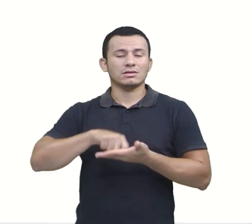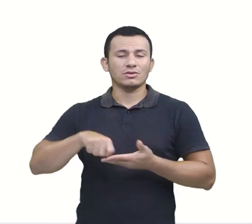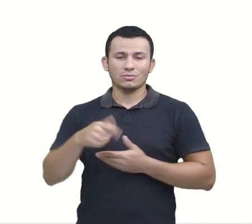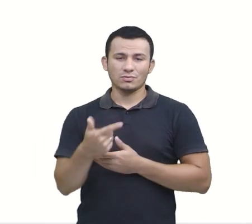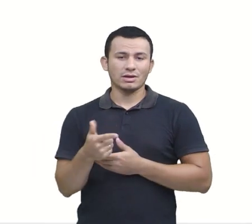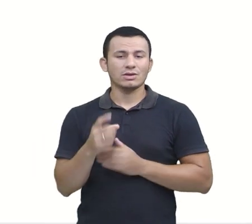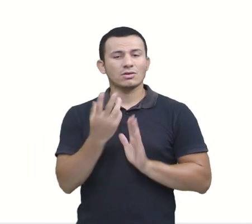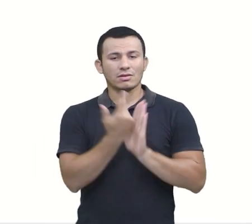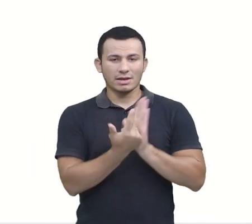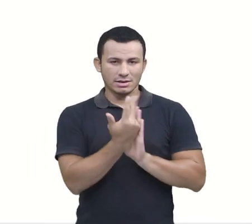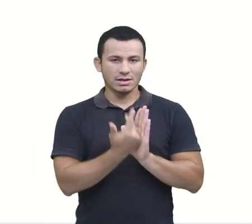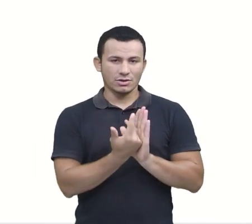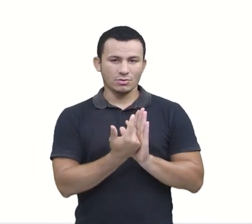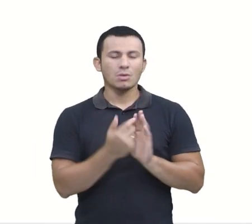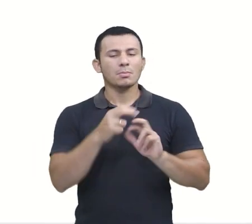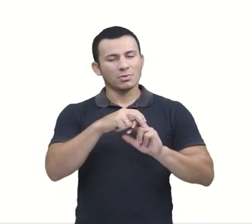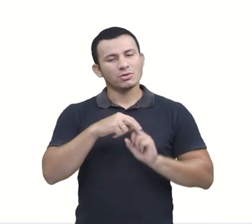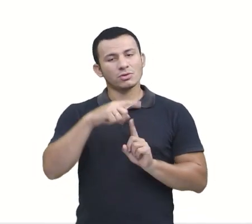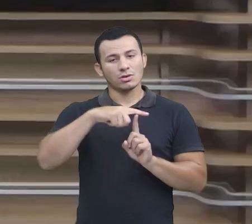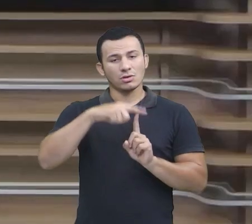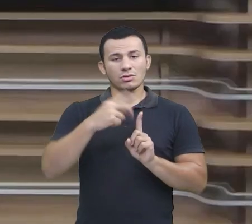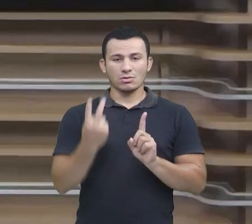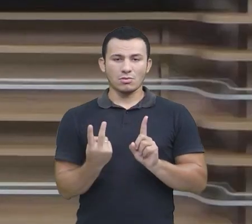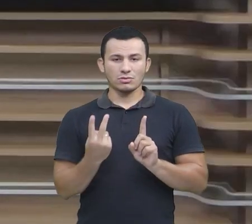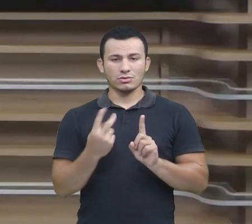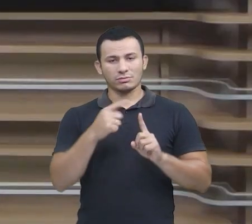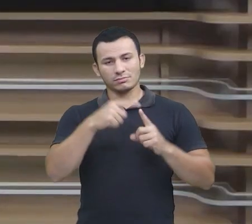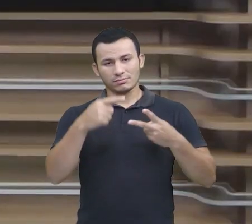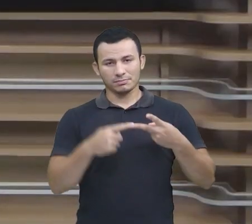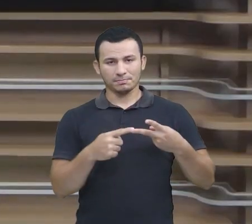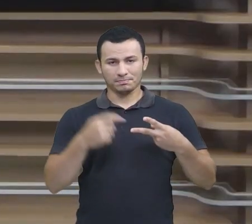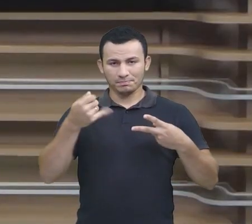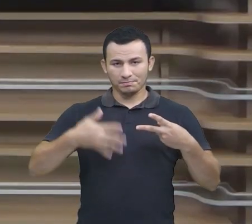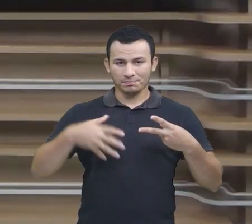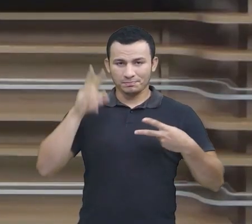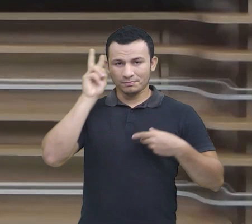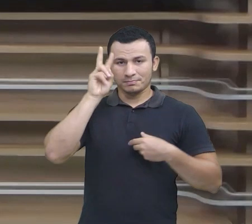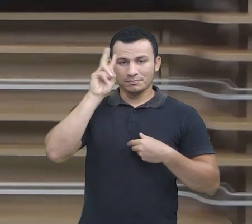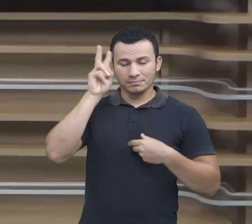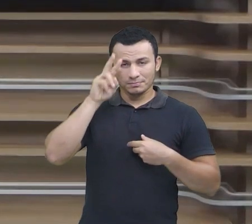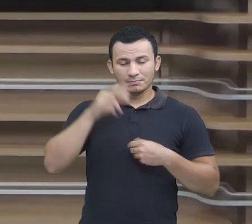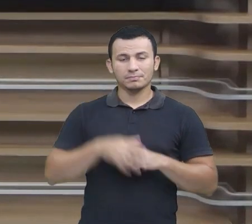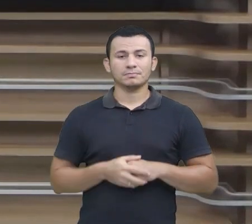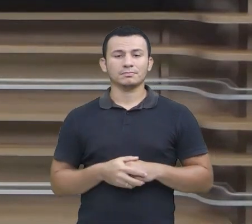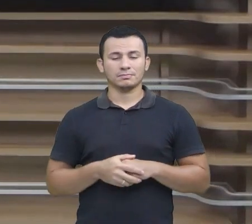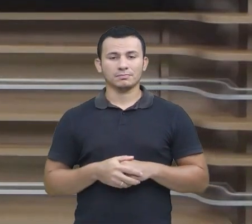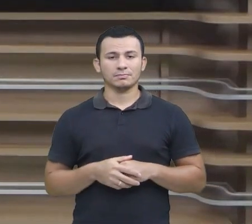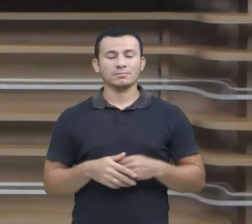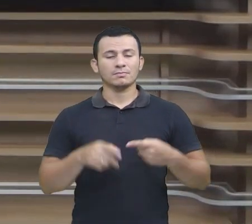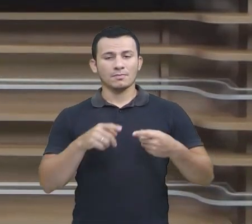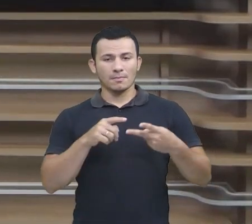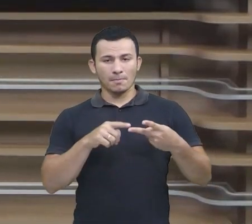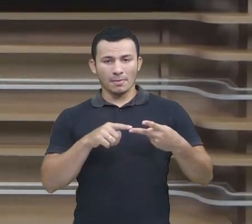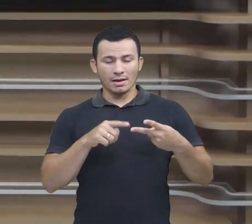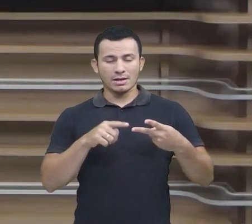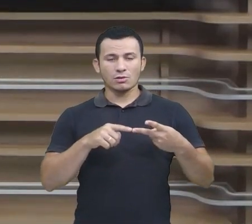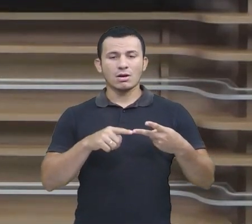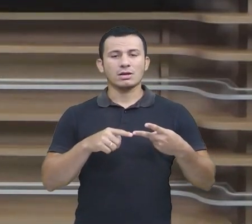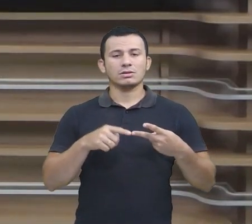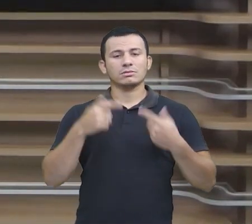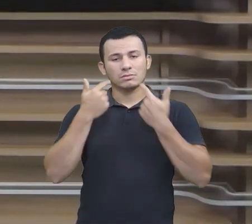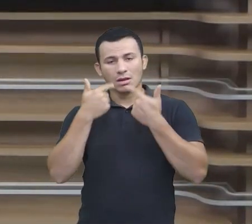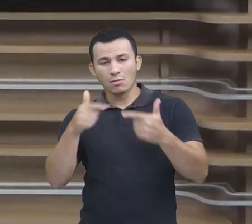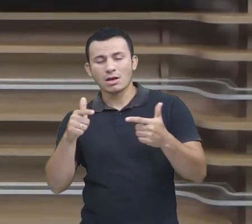crianças. Vocês conseguiram compreender o que eu acabei de explicar? Que isso é uma linguagem não verbal e também